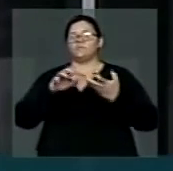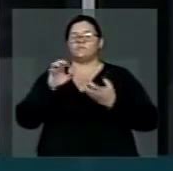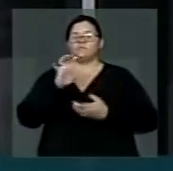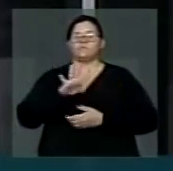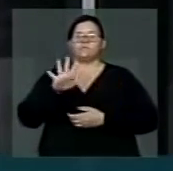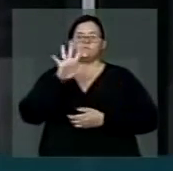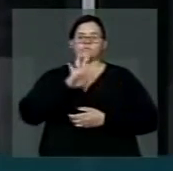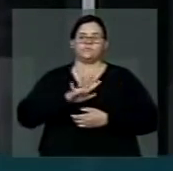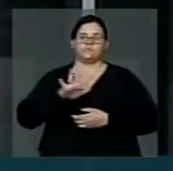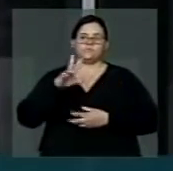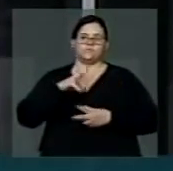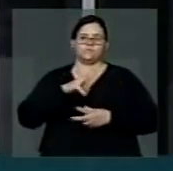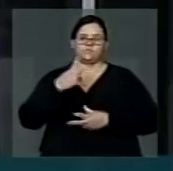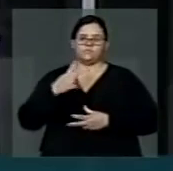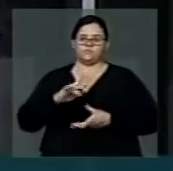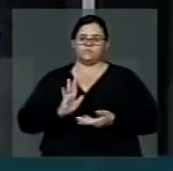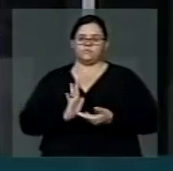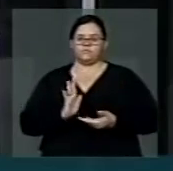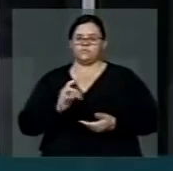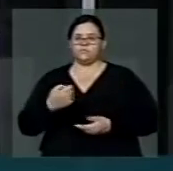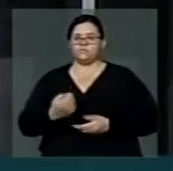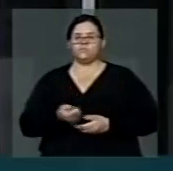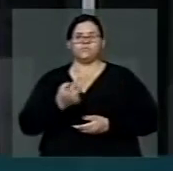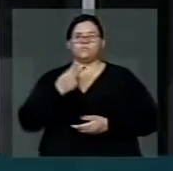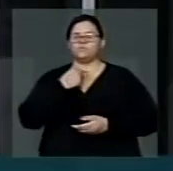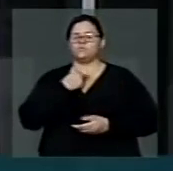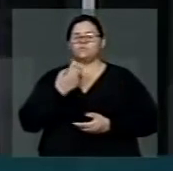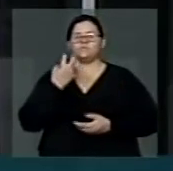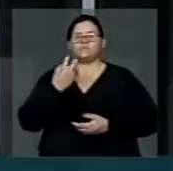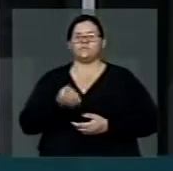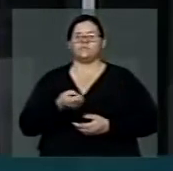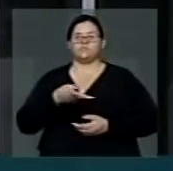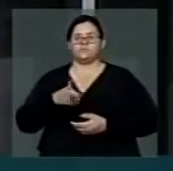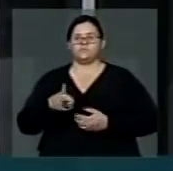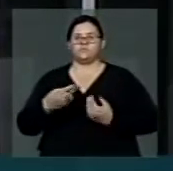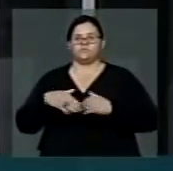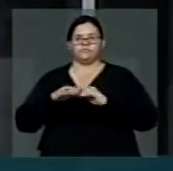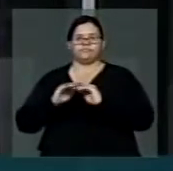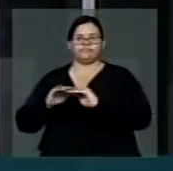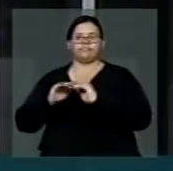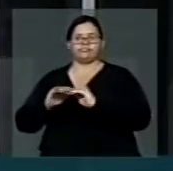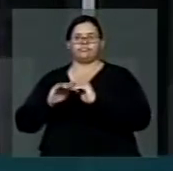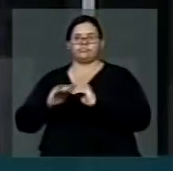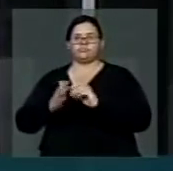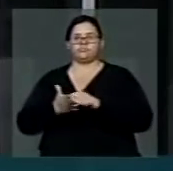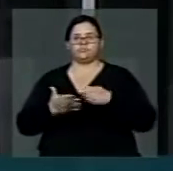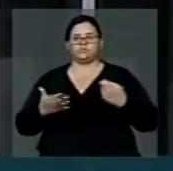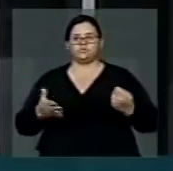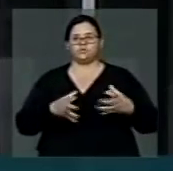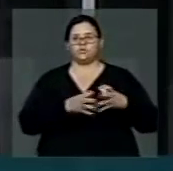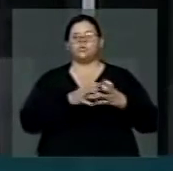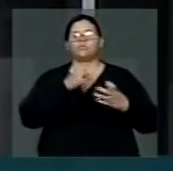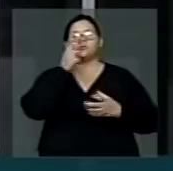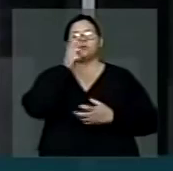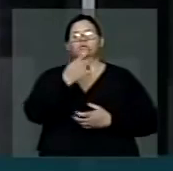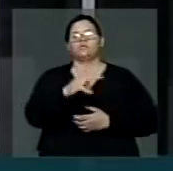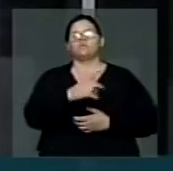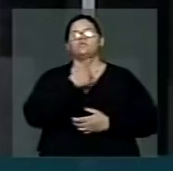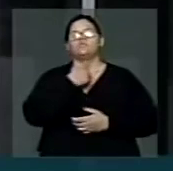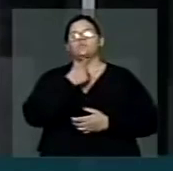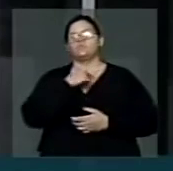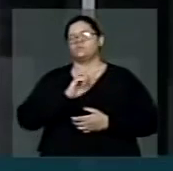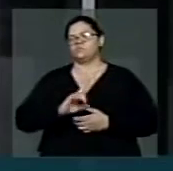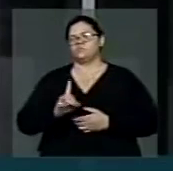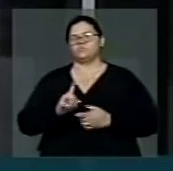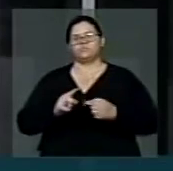em particular esta casa, não pode continuar sendo refém de agendas grupais e de demandas de